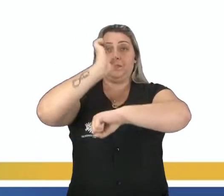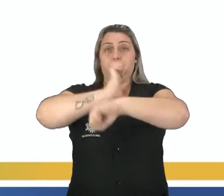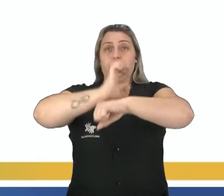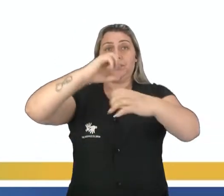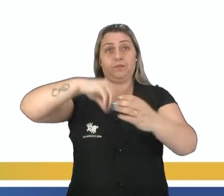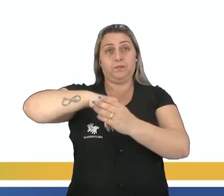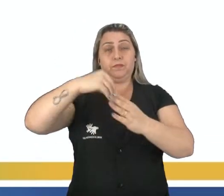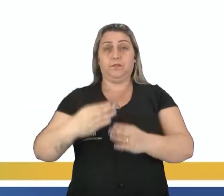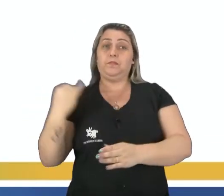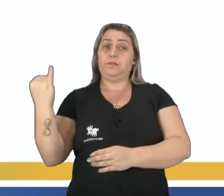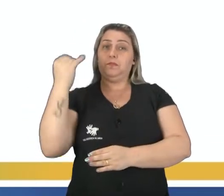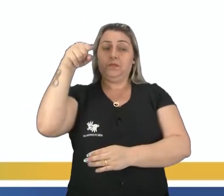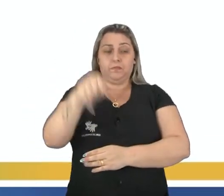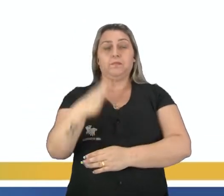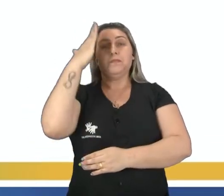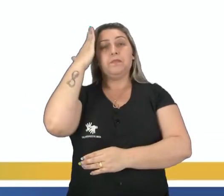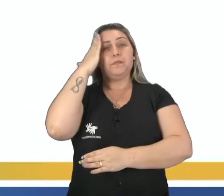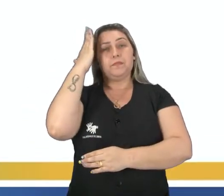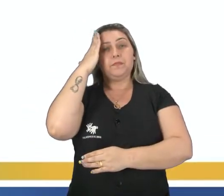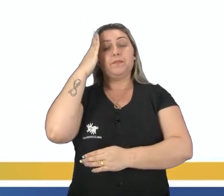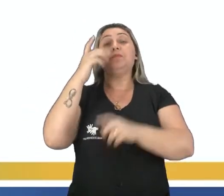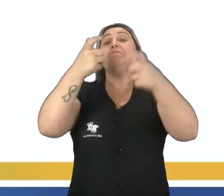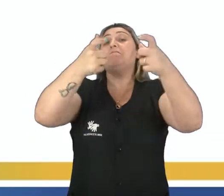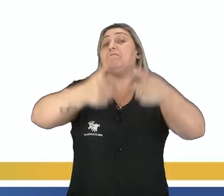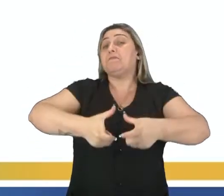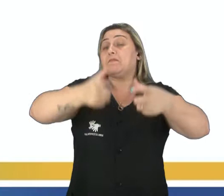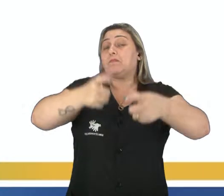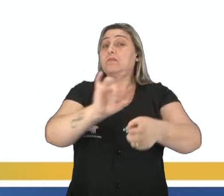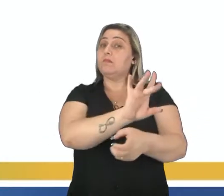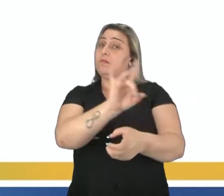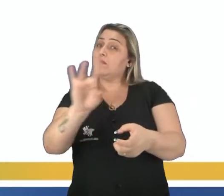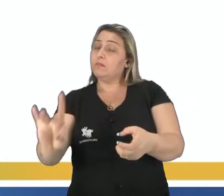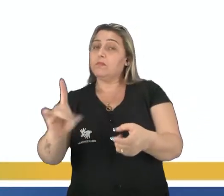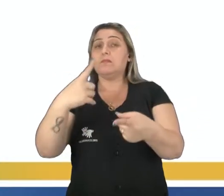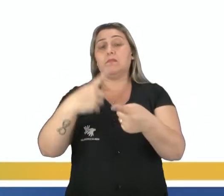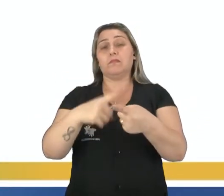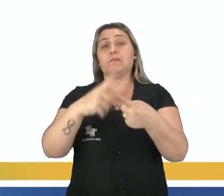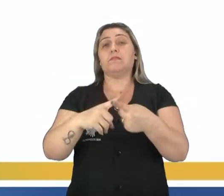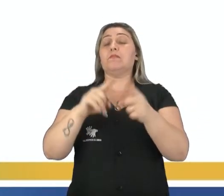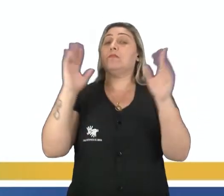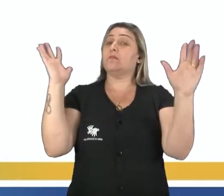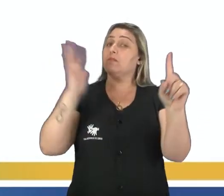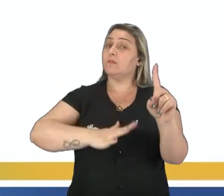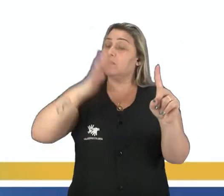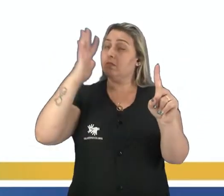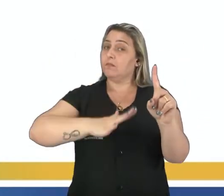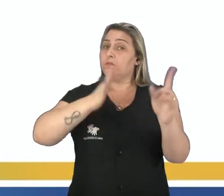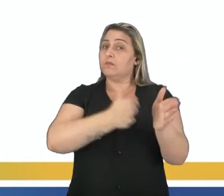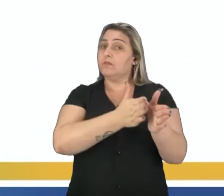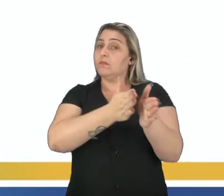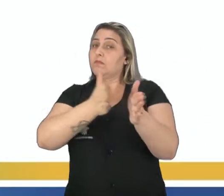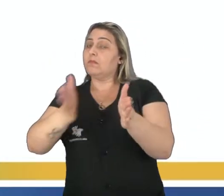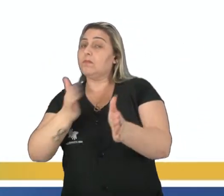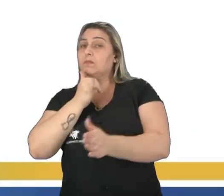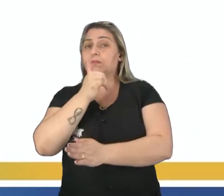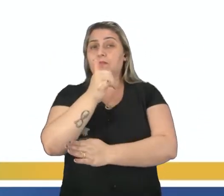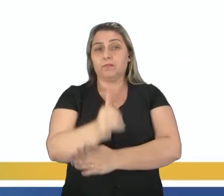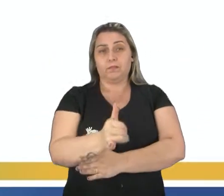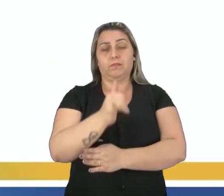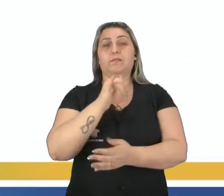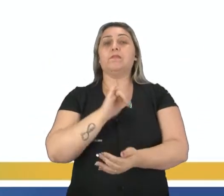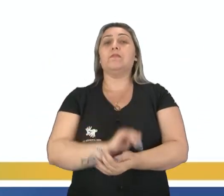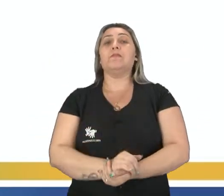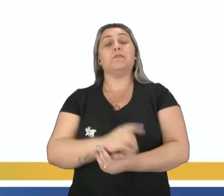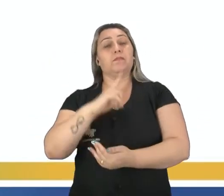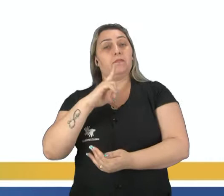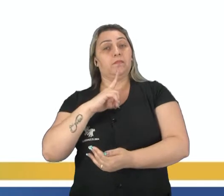fora. É muito importante que você compreenda a localização de cada uma delas, porque isso vai influenciar no processo de eletrização. Tendo em vista